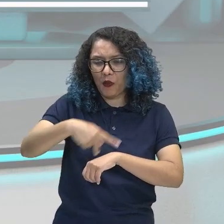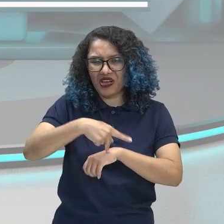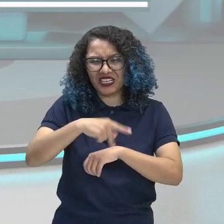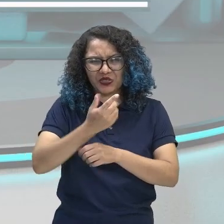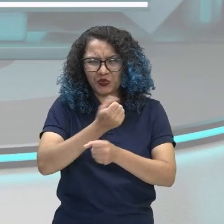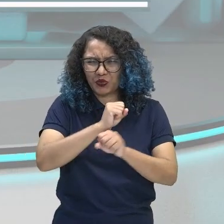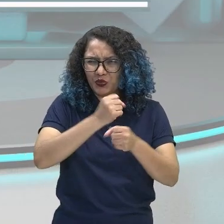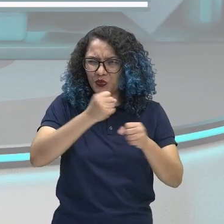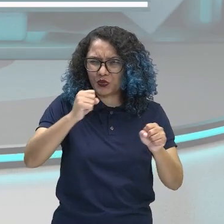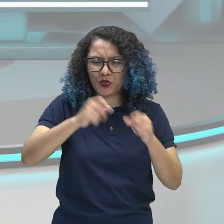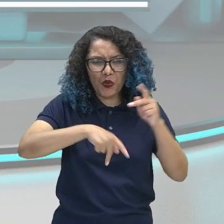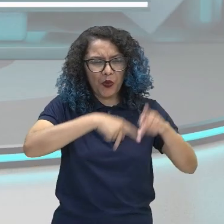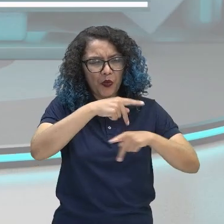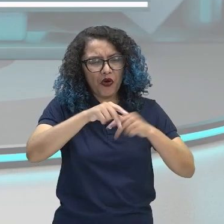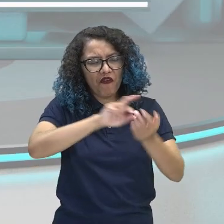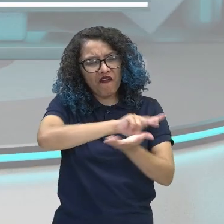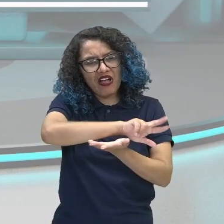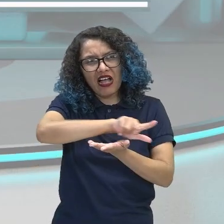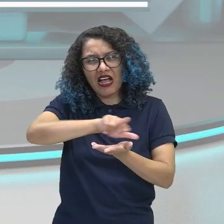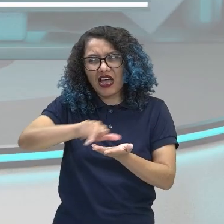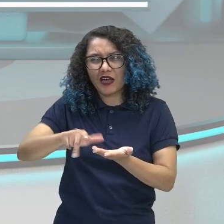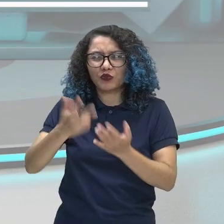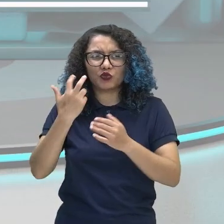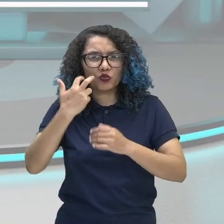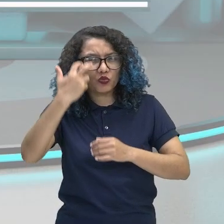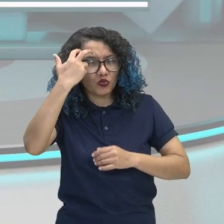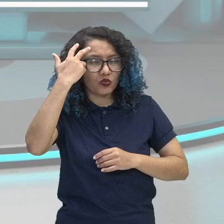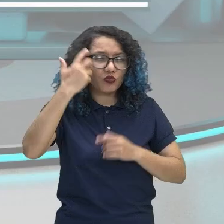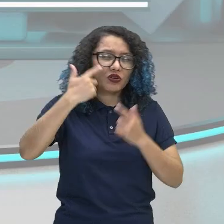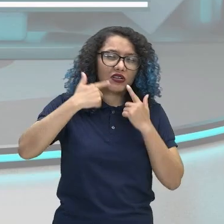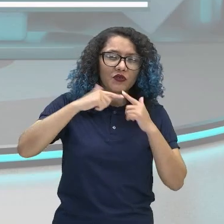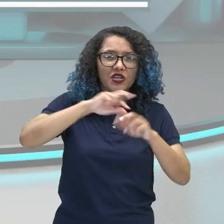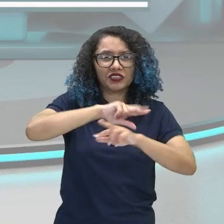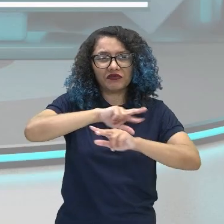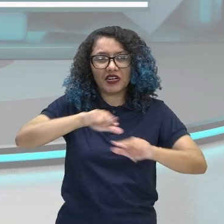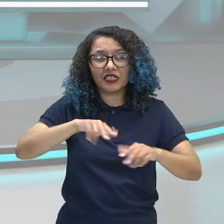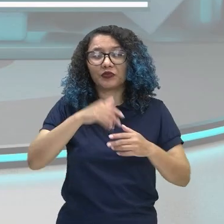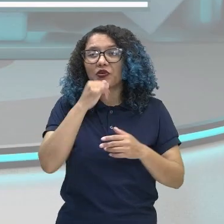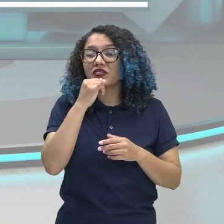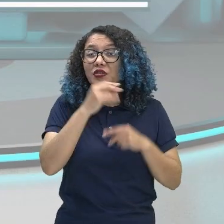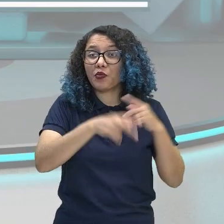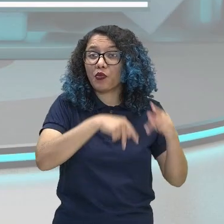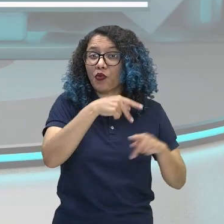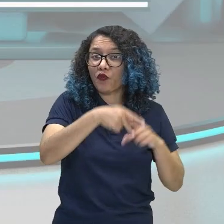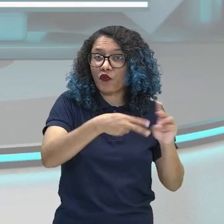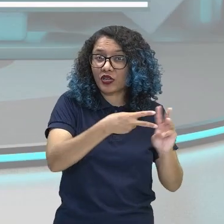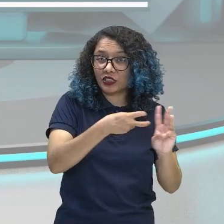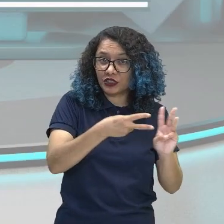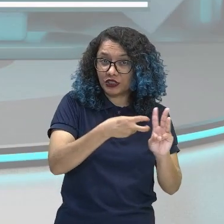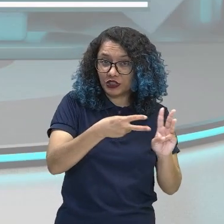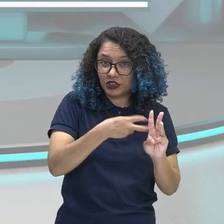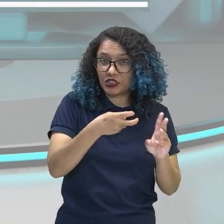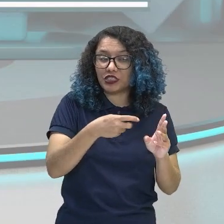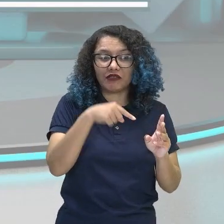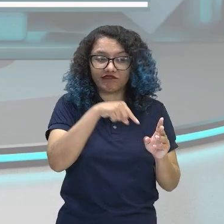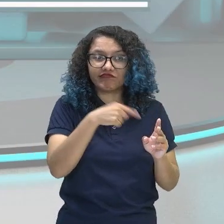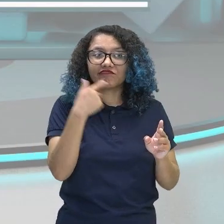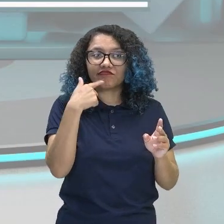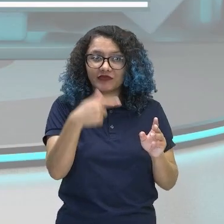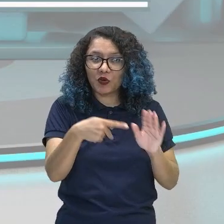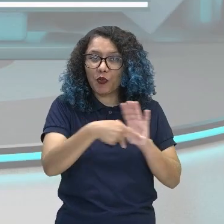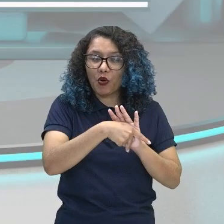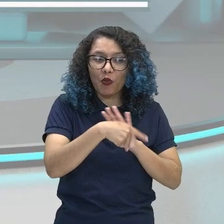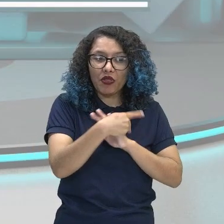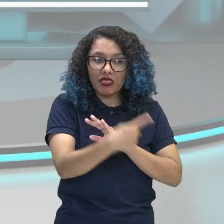de várias culturas e linguagens. Nós tivemos aí os povos indígenas, as línguas indígenas, as